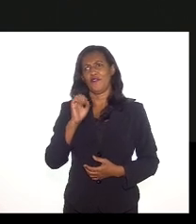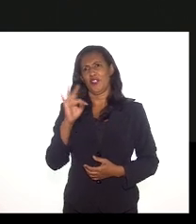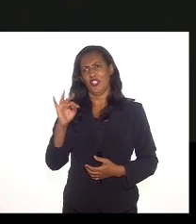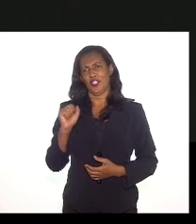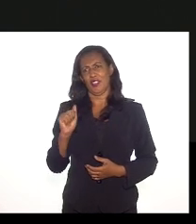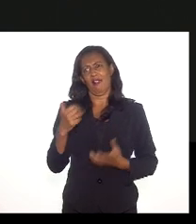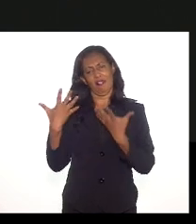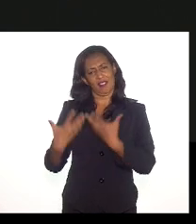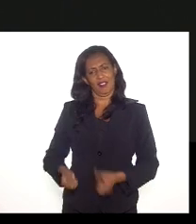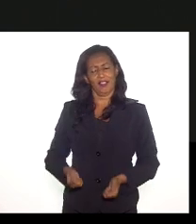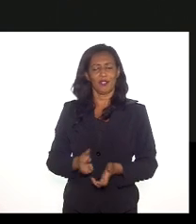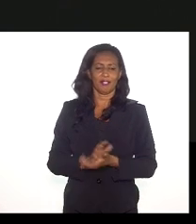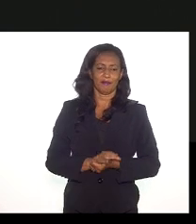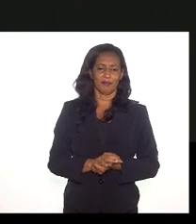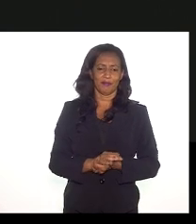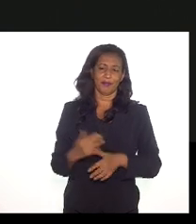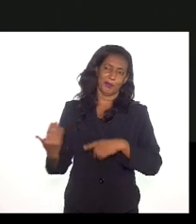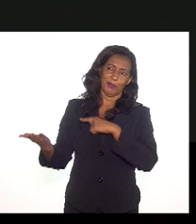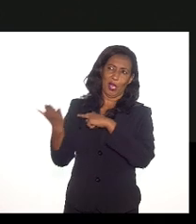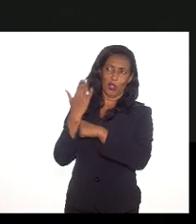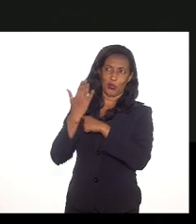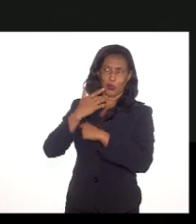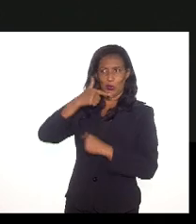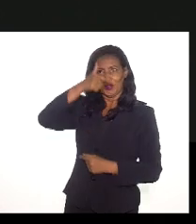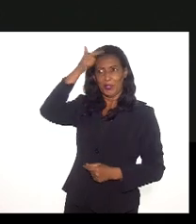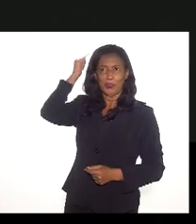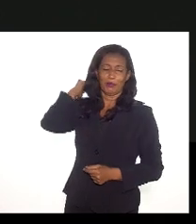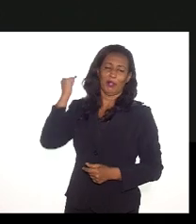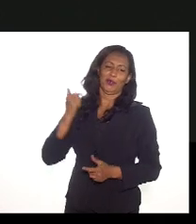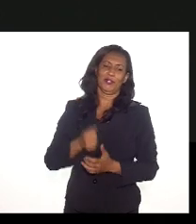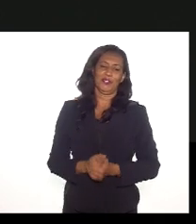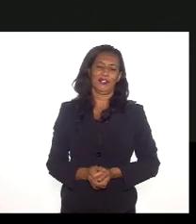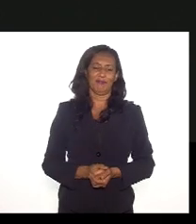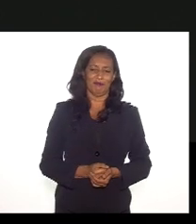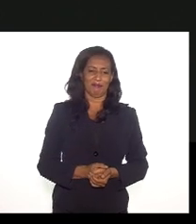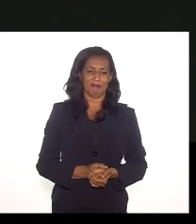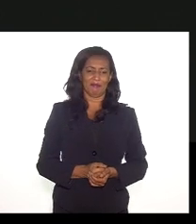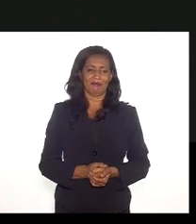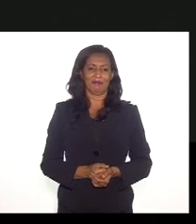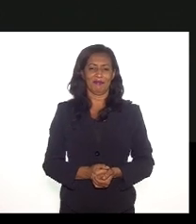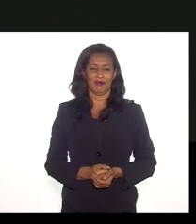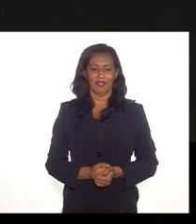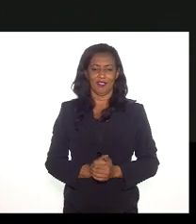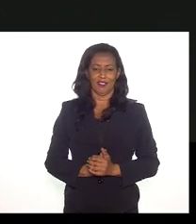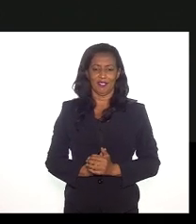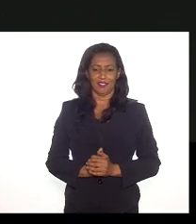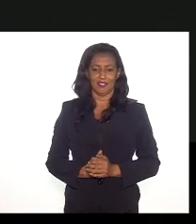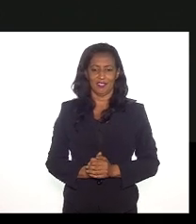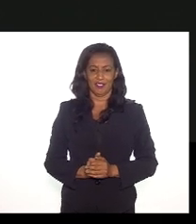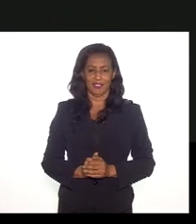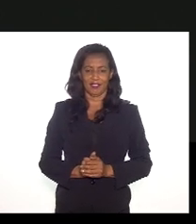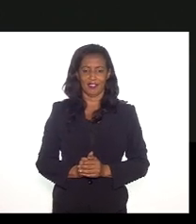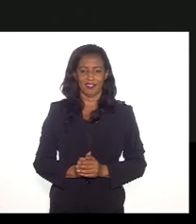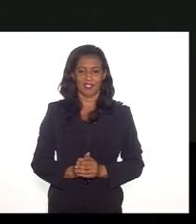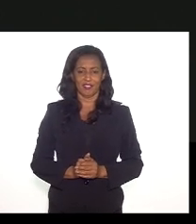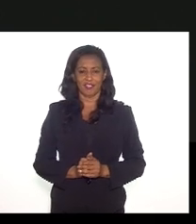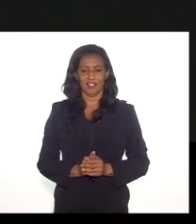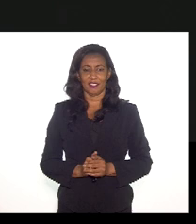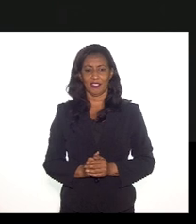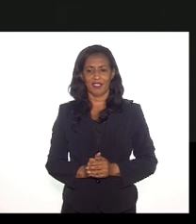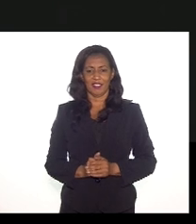Concedido. Me ajuda, Luiz Paulo. Pede vista conjunta aí. Tá bem, tá bem. Nove da